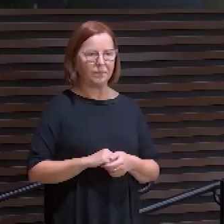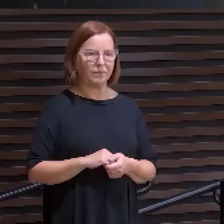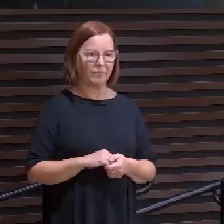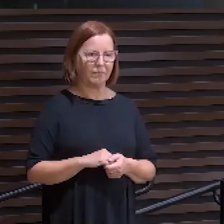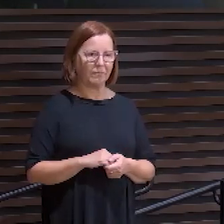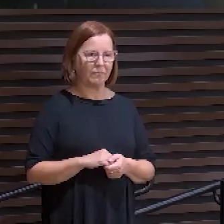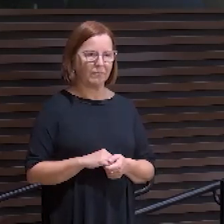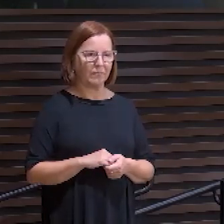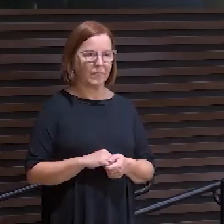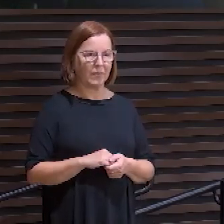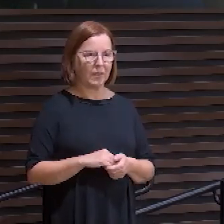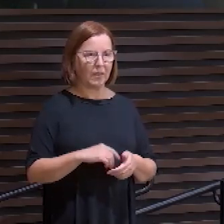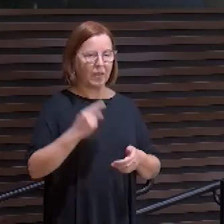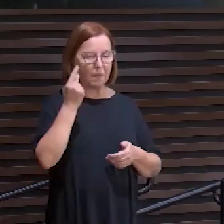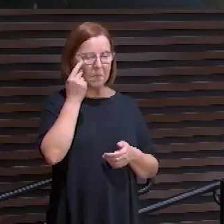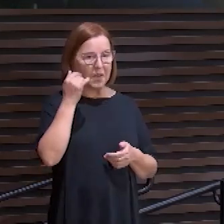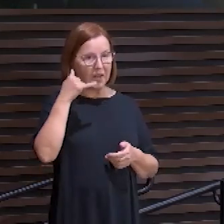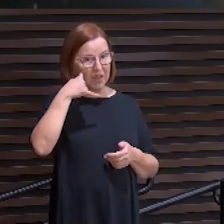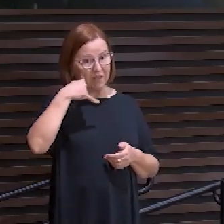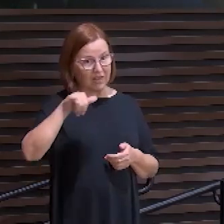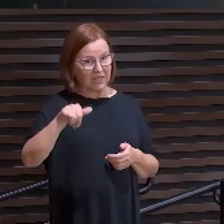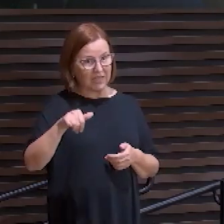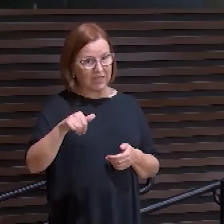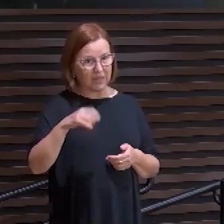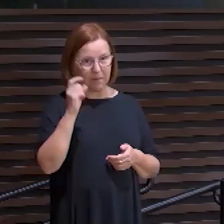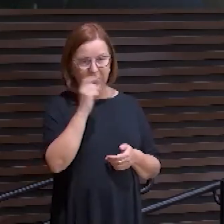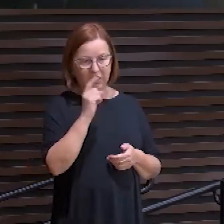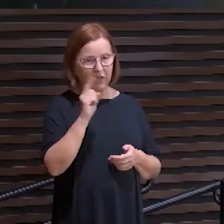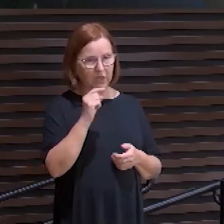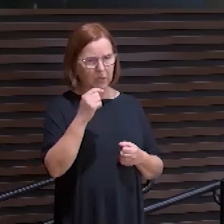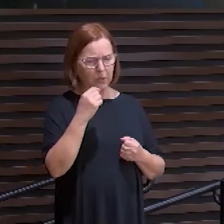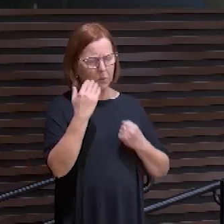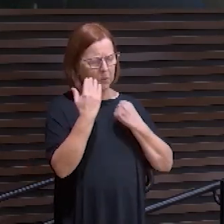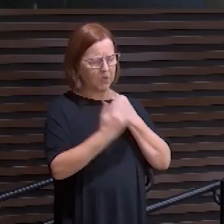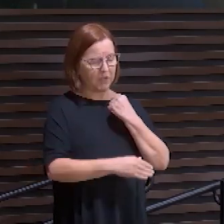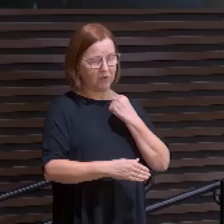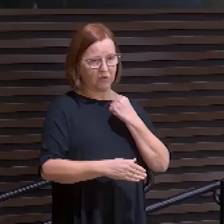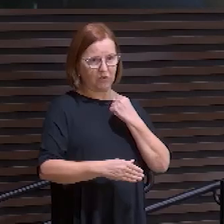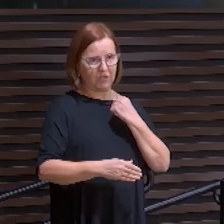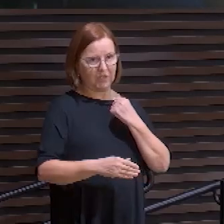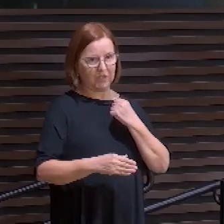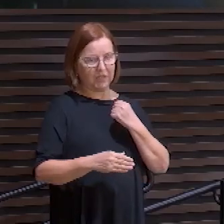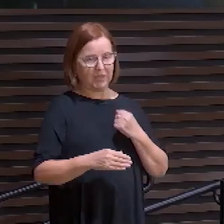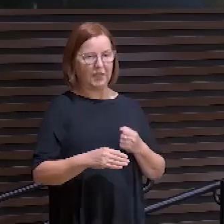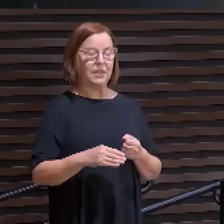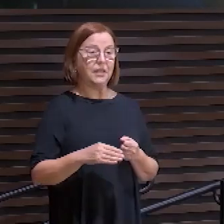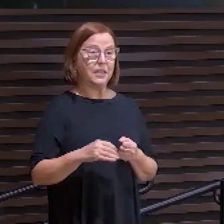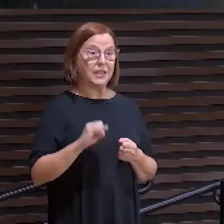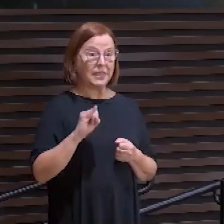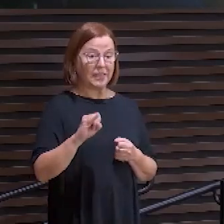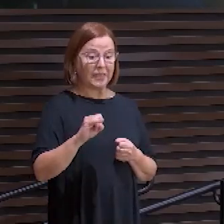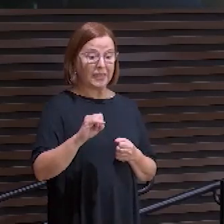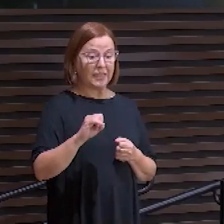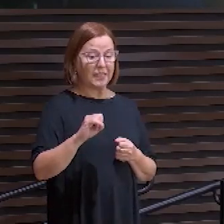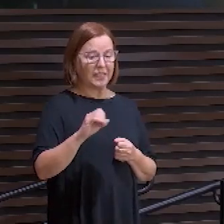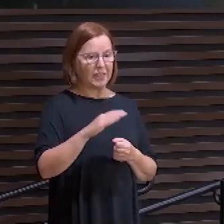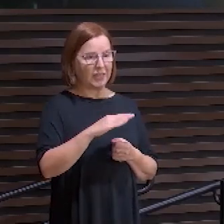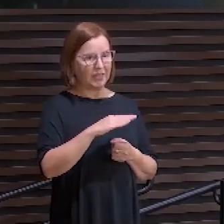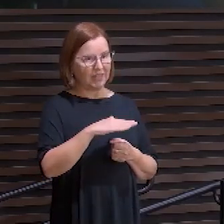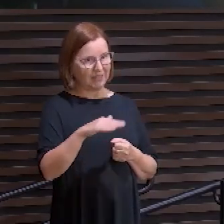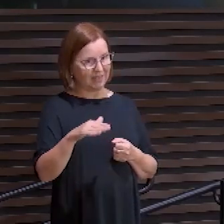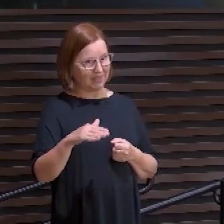Para evitar a mentira, não puna nenhuma falta que seja confessada livremente, mas